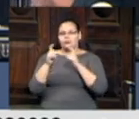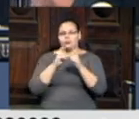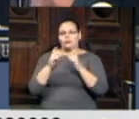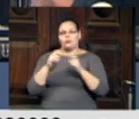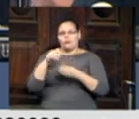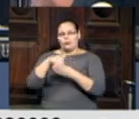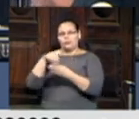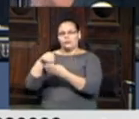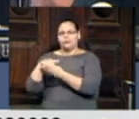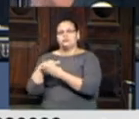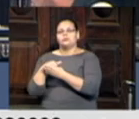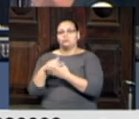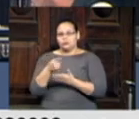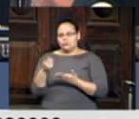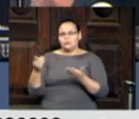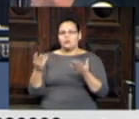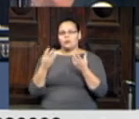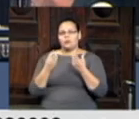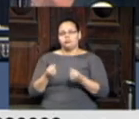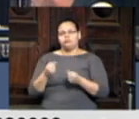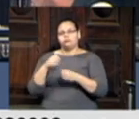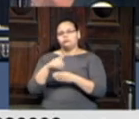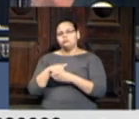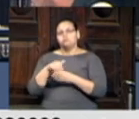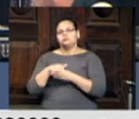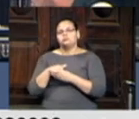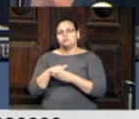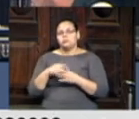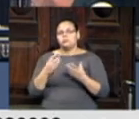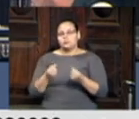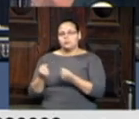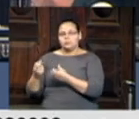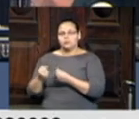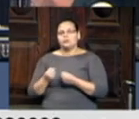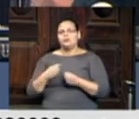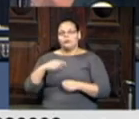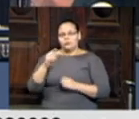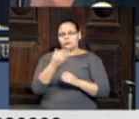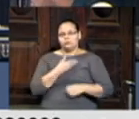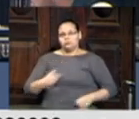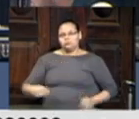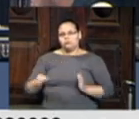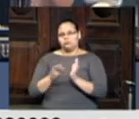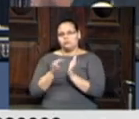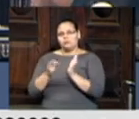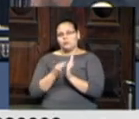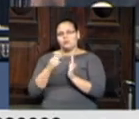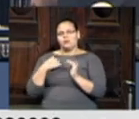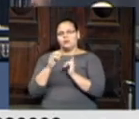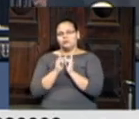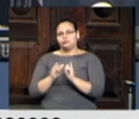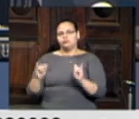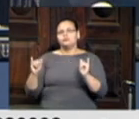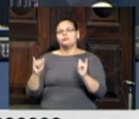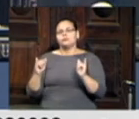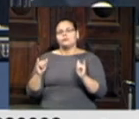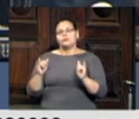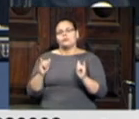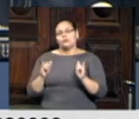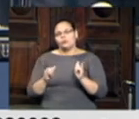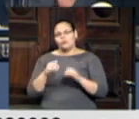Em votação, senhores que aprovam, permaneçam como estão. Aprovado, vai autógrafo. Anuncio